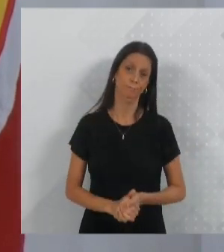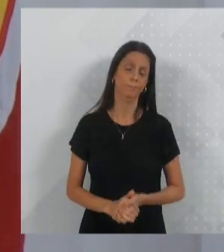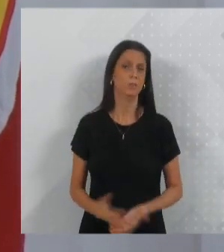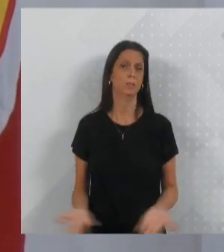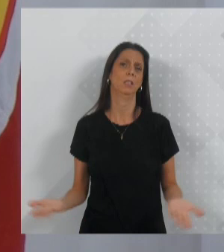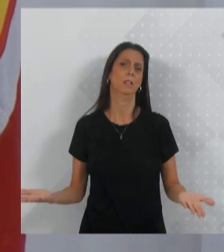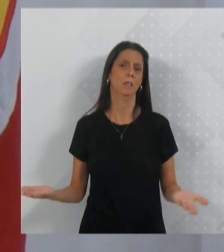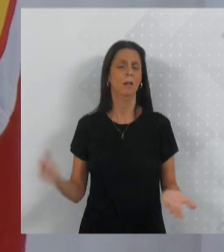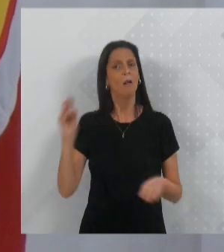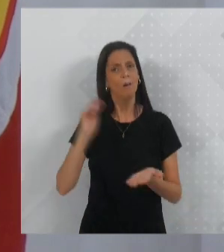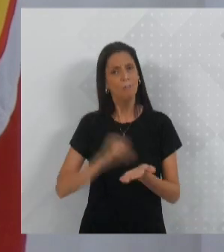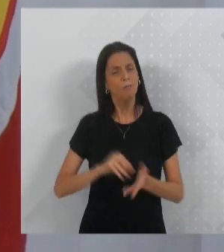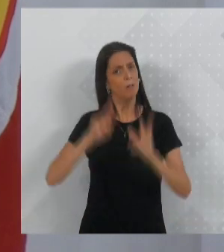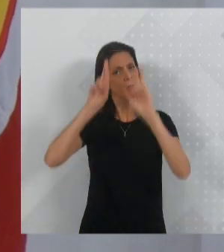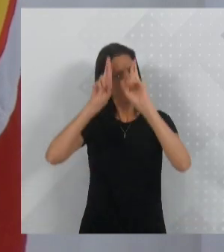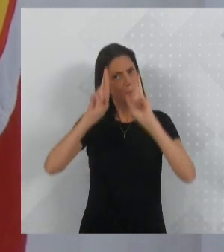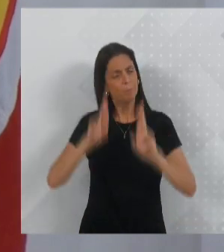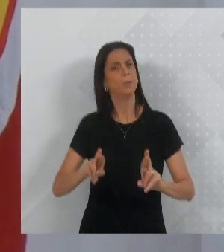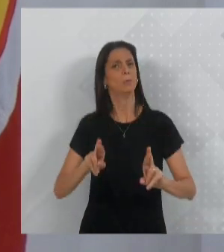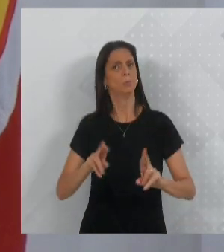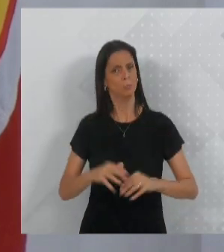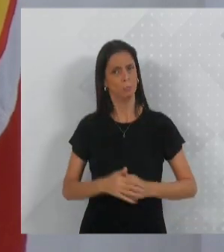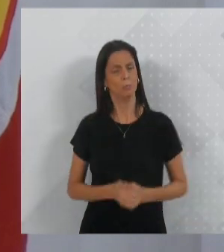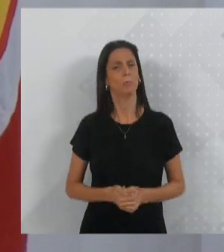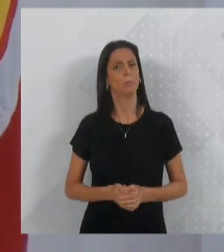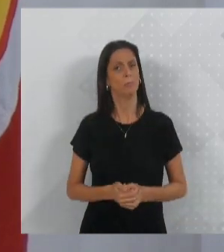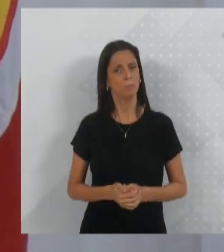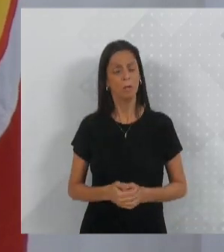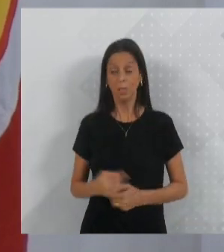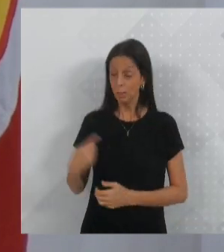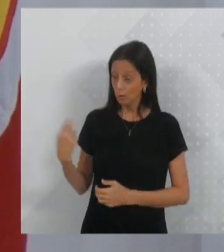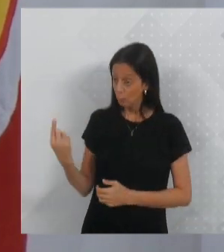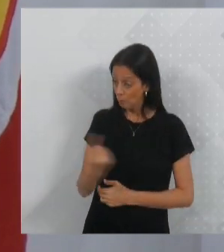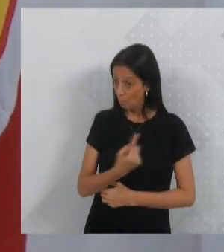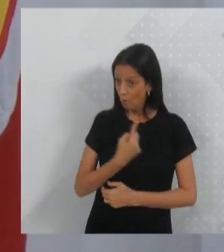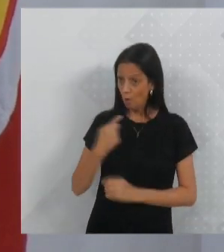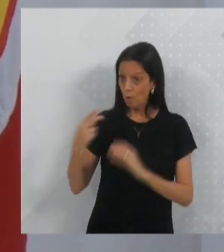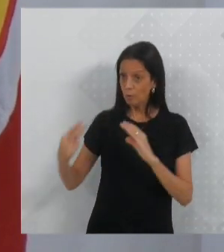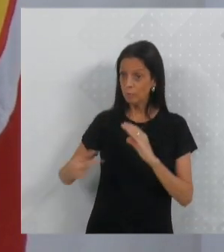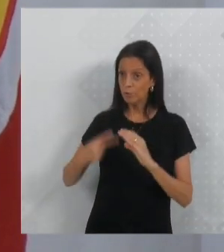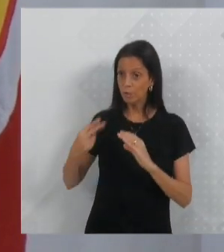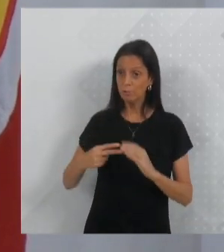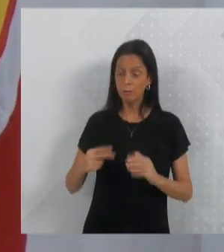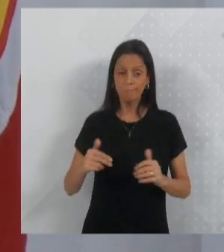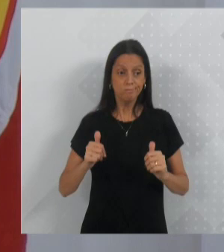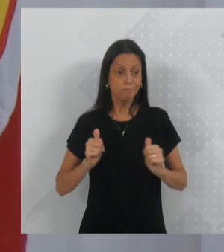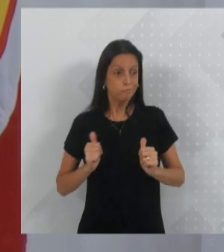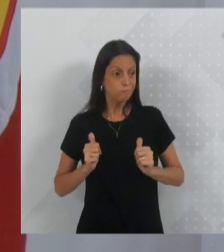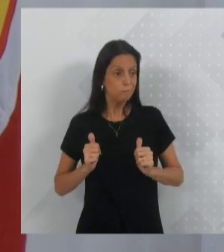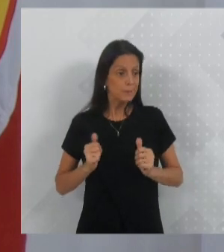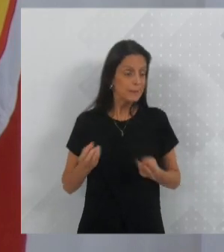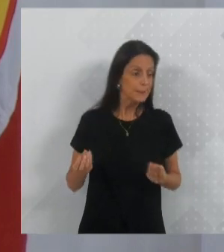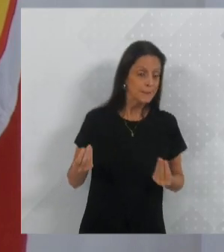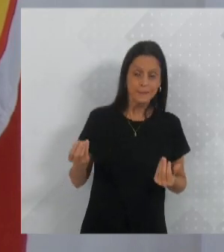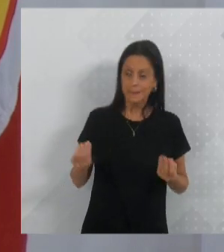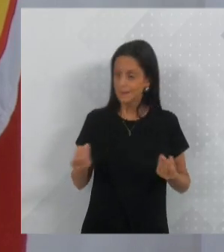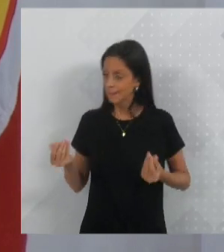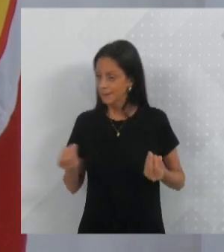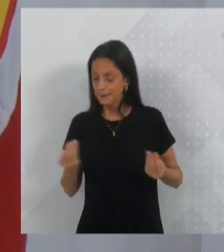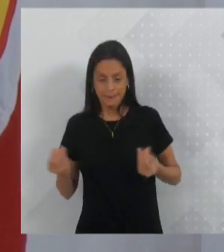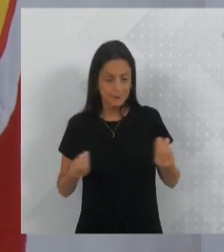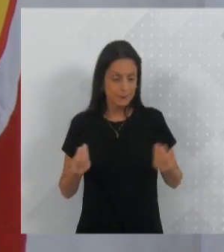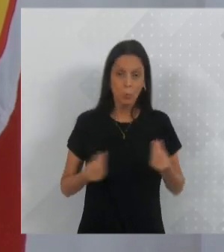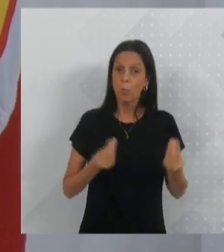de respeito e esta casa fica de mãos atadas para tentar resolver a nossa única questão